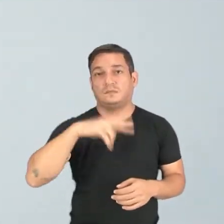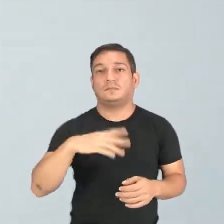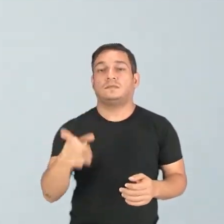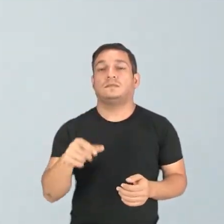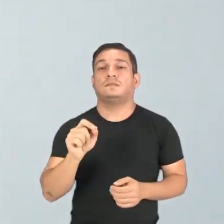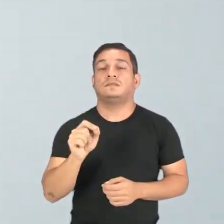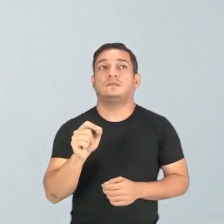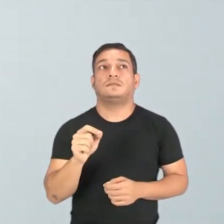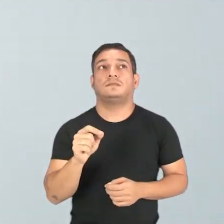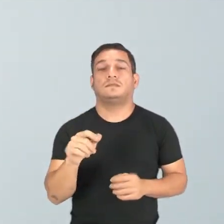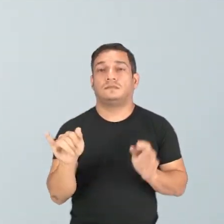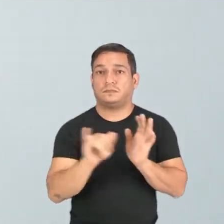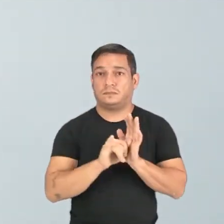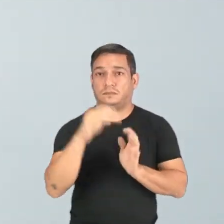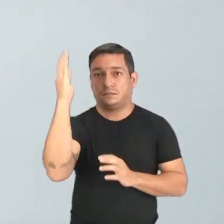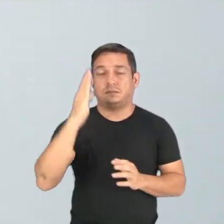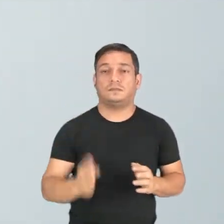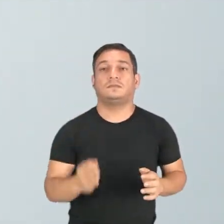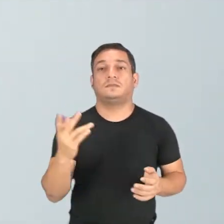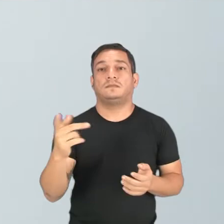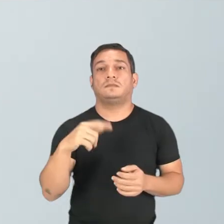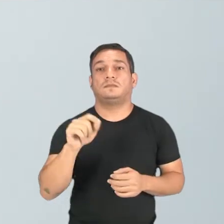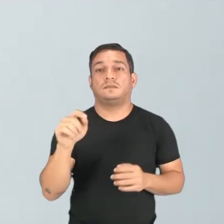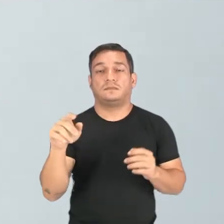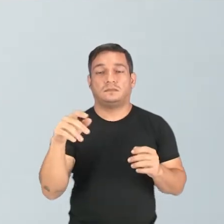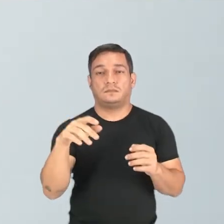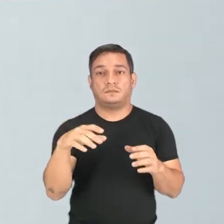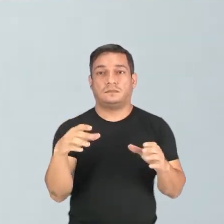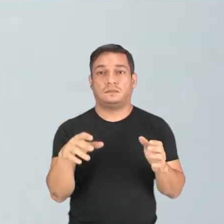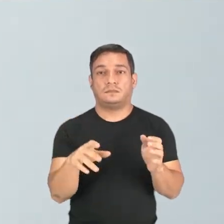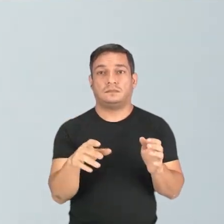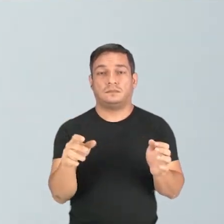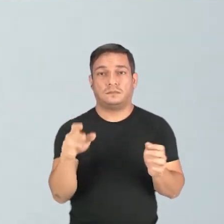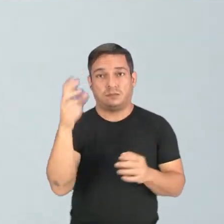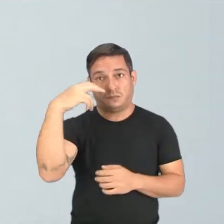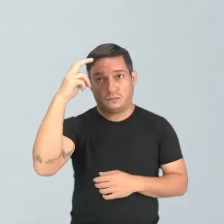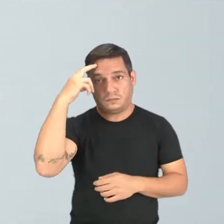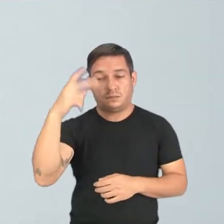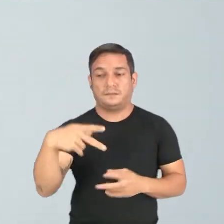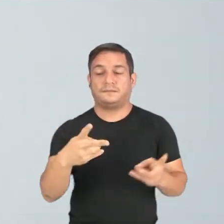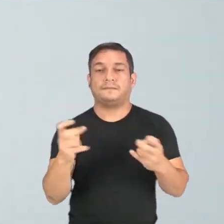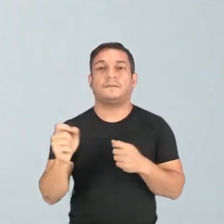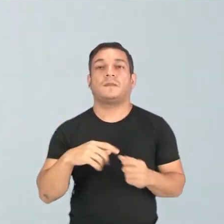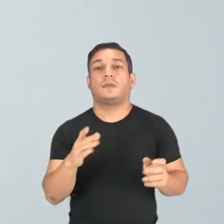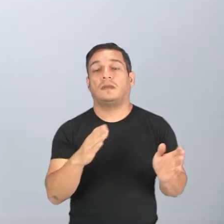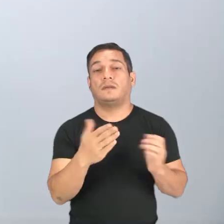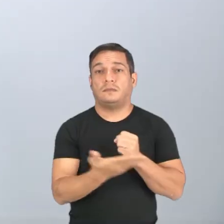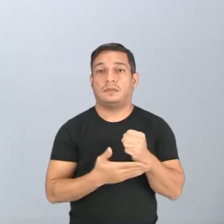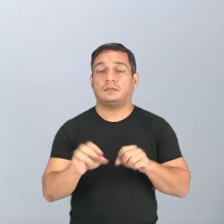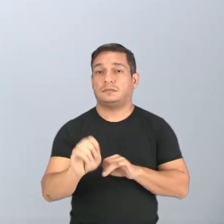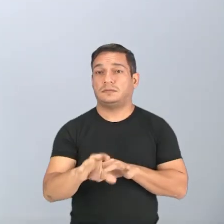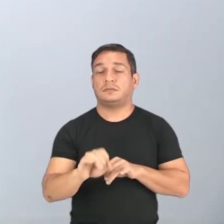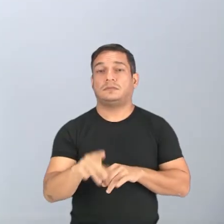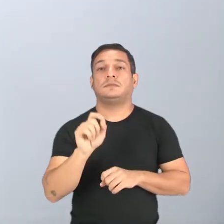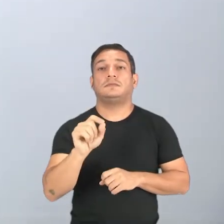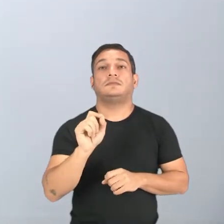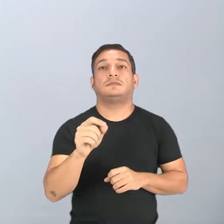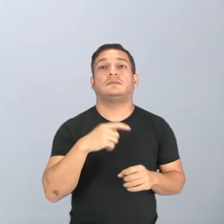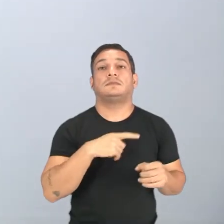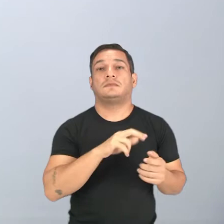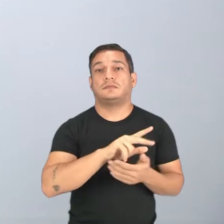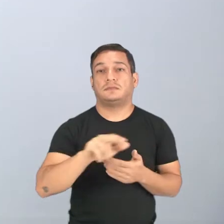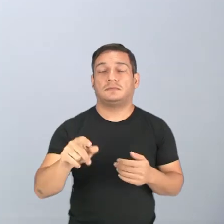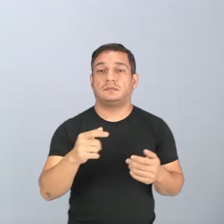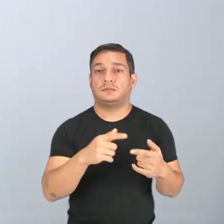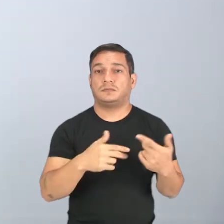patrimônio identitário brasileiro, patrimônio cultural. Então ele percebe que por meio da educação, né, e de elementos